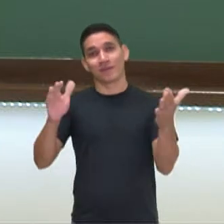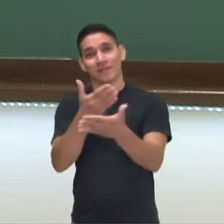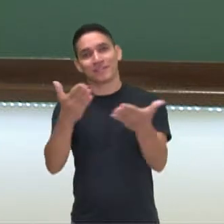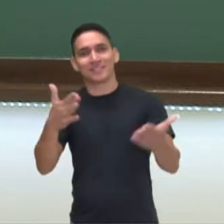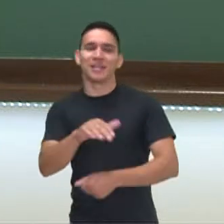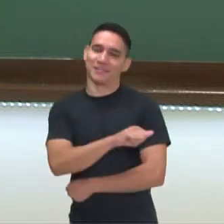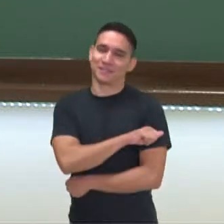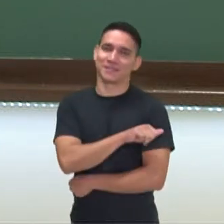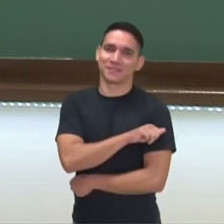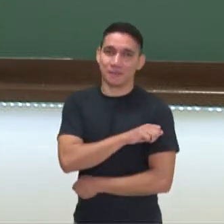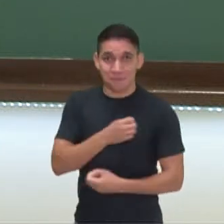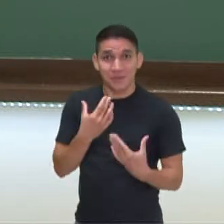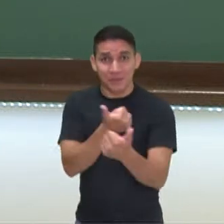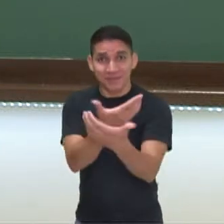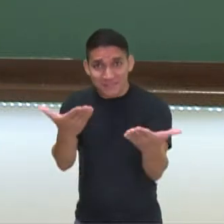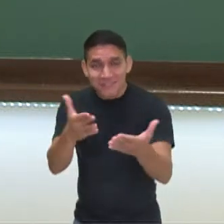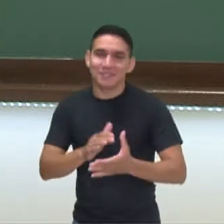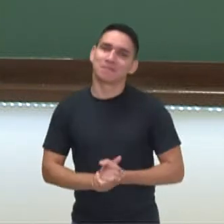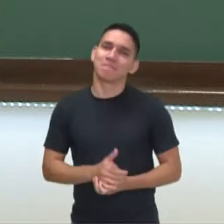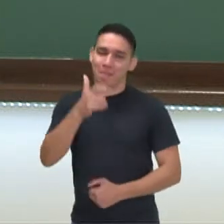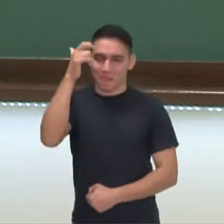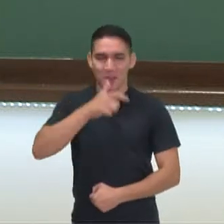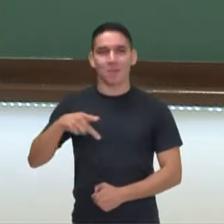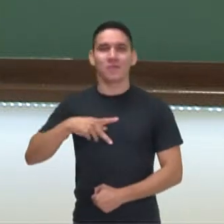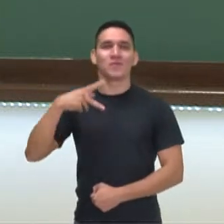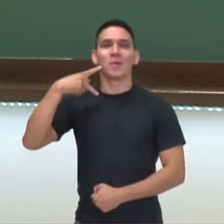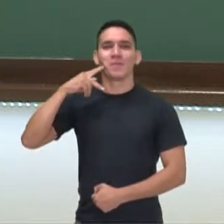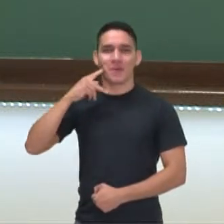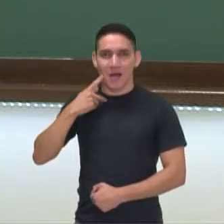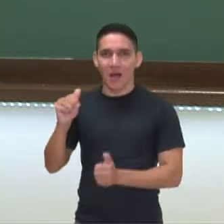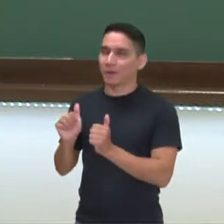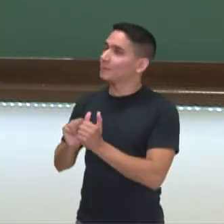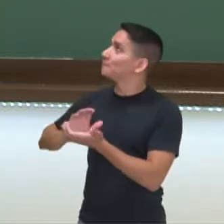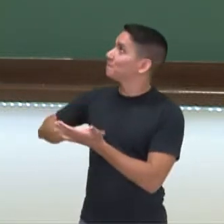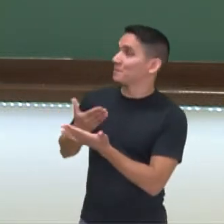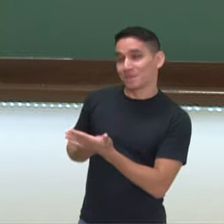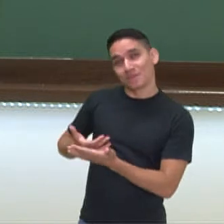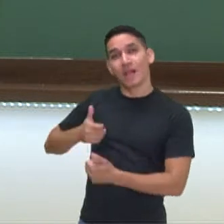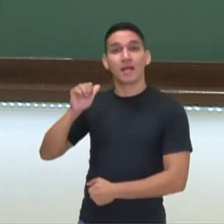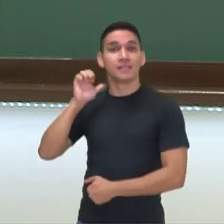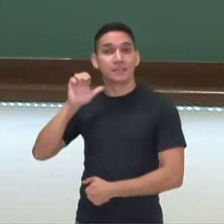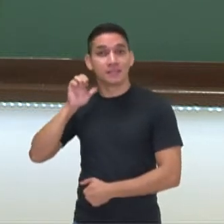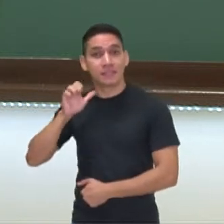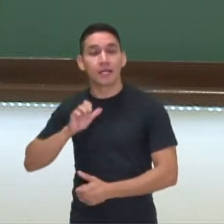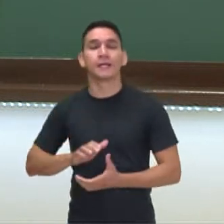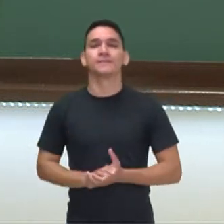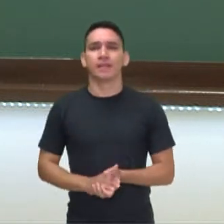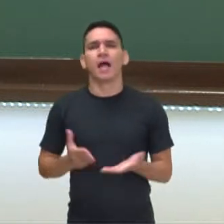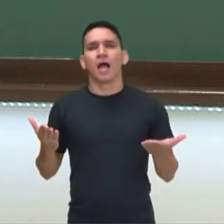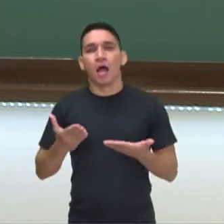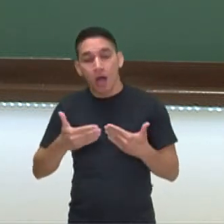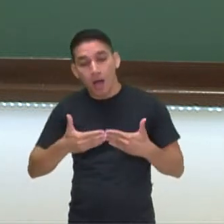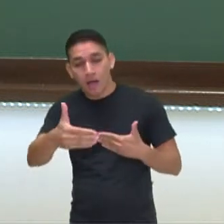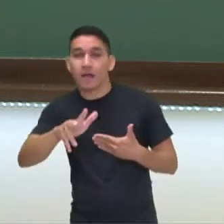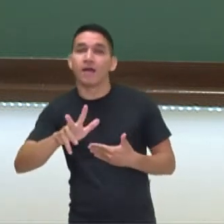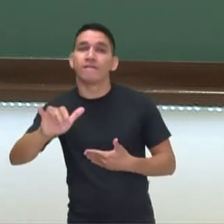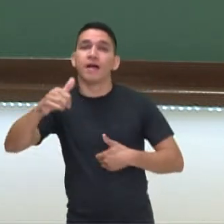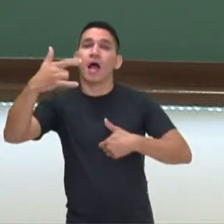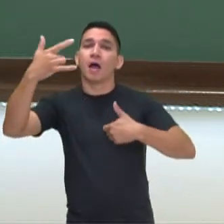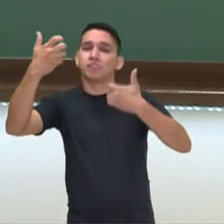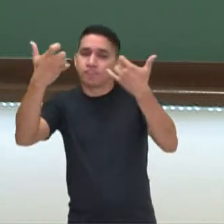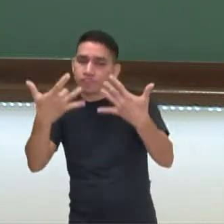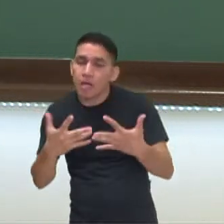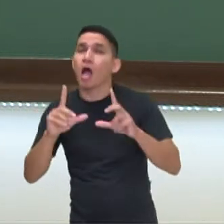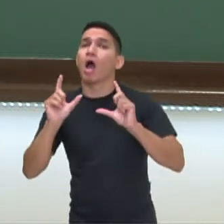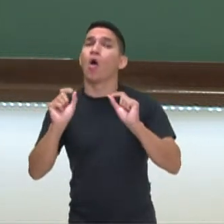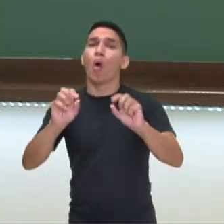Olá, estudante, tudo bem com vocês? Eu, professor Paulo Brito, Ézio é o nosso intérprete, nesta aula que vamos discutir